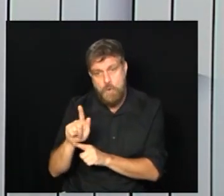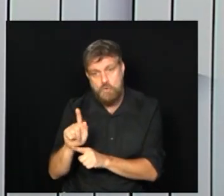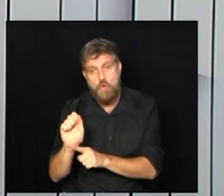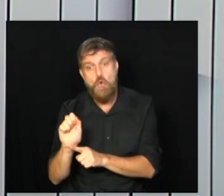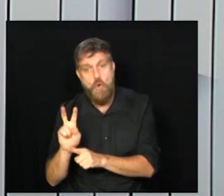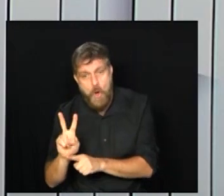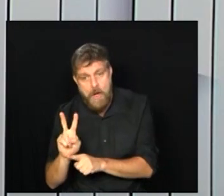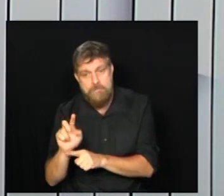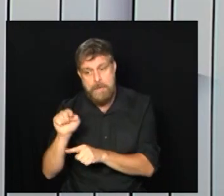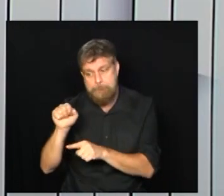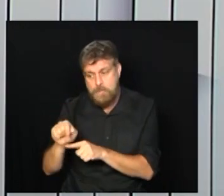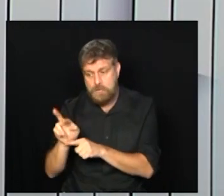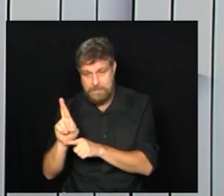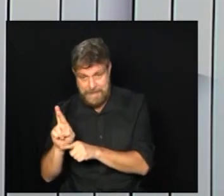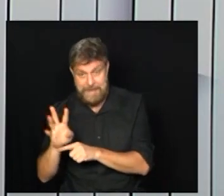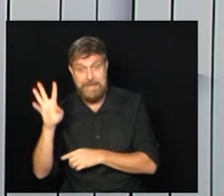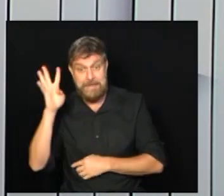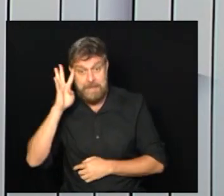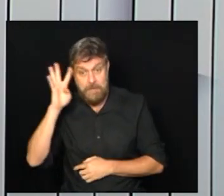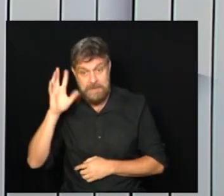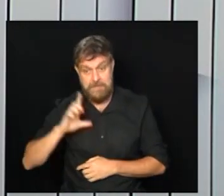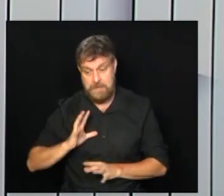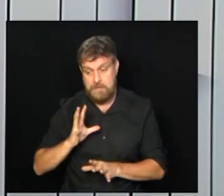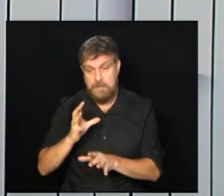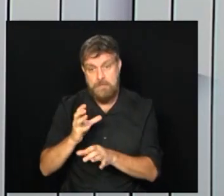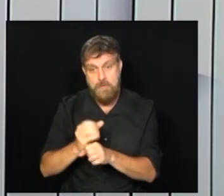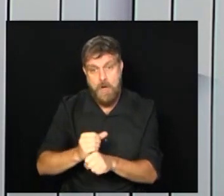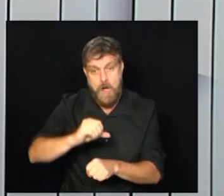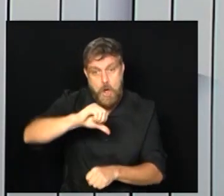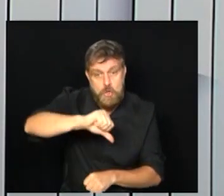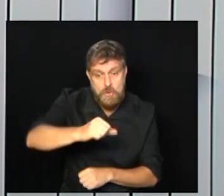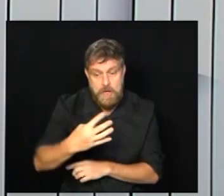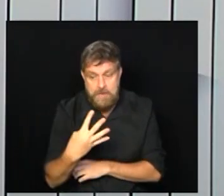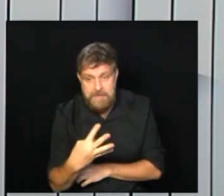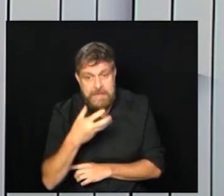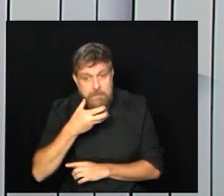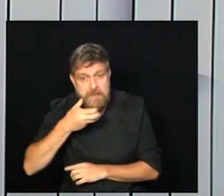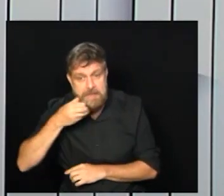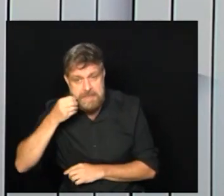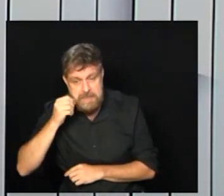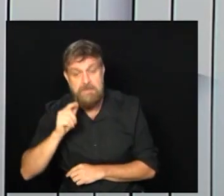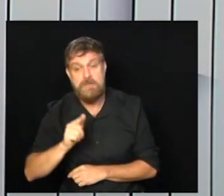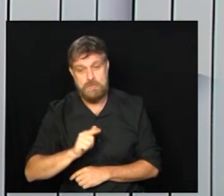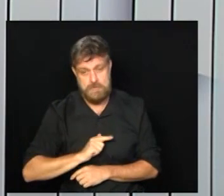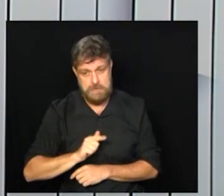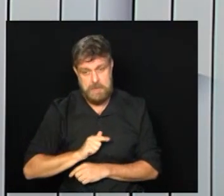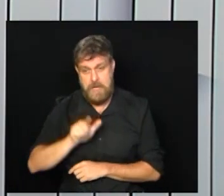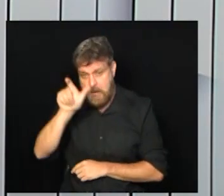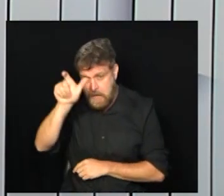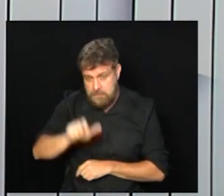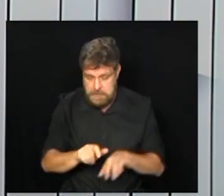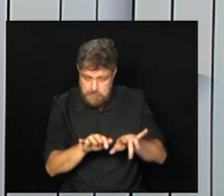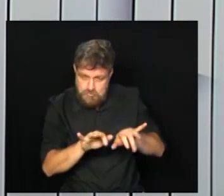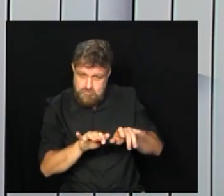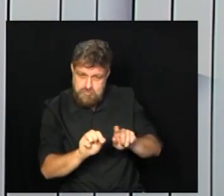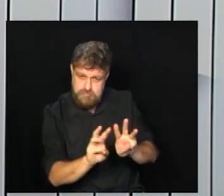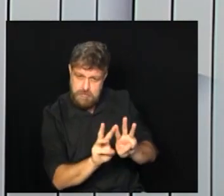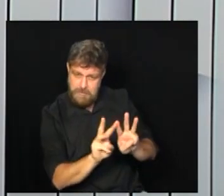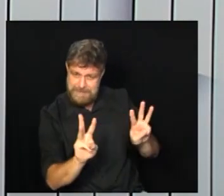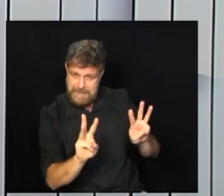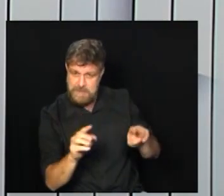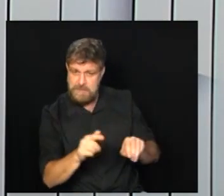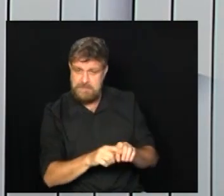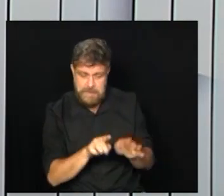cepat.campinas.sp.gov.br. Nesta quarta-feira, 94 vagas estão disponíveis. Se você acessar este site,